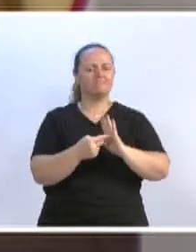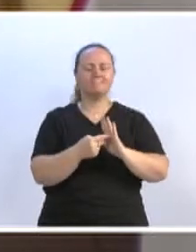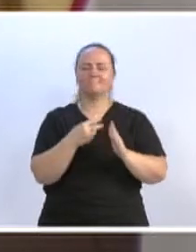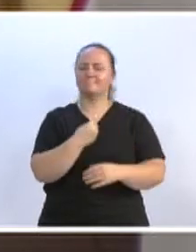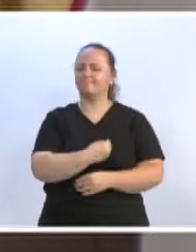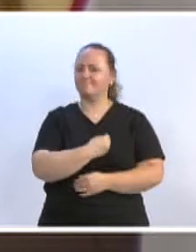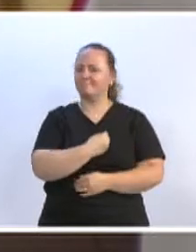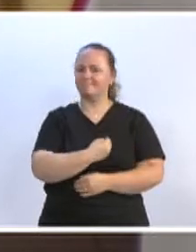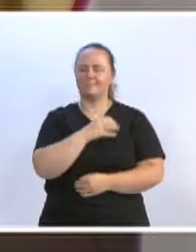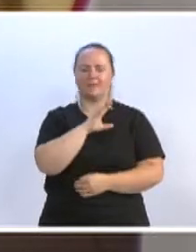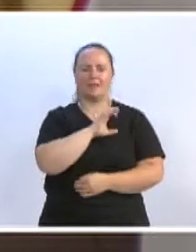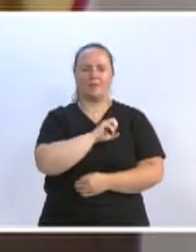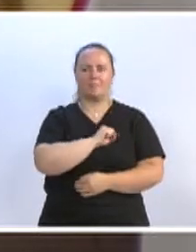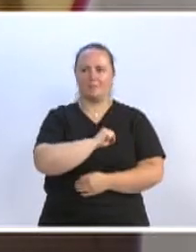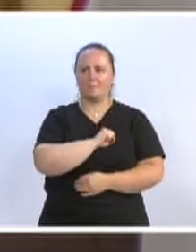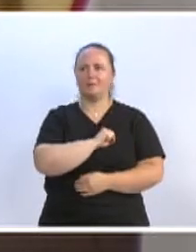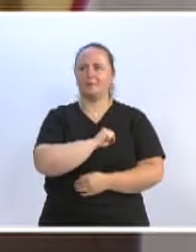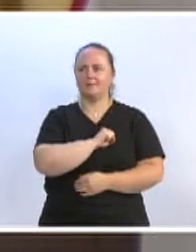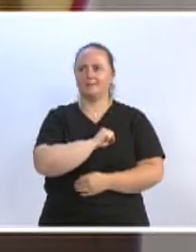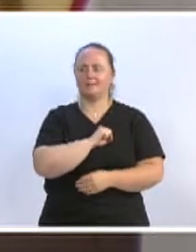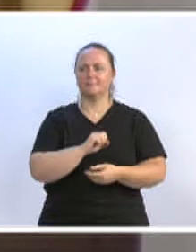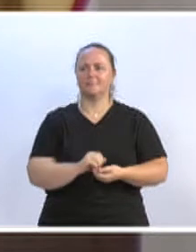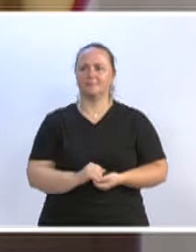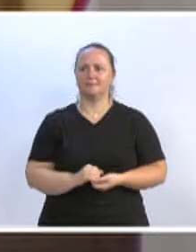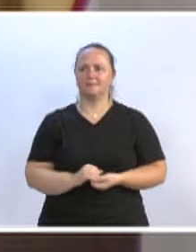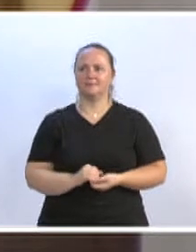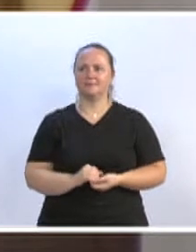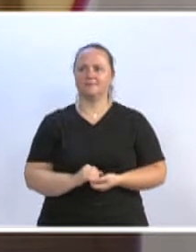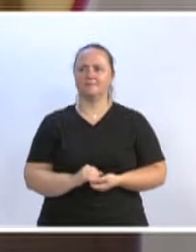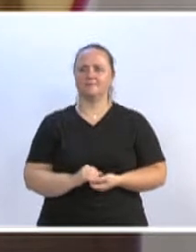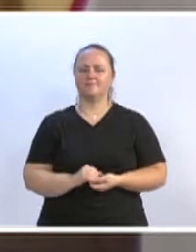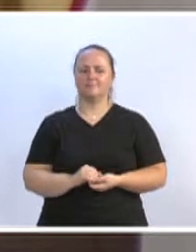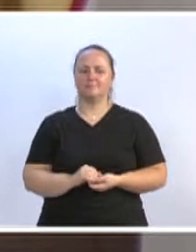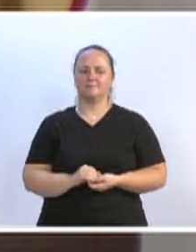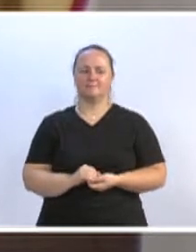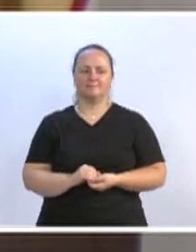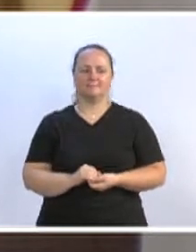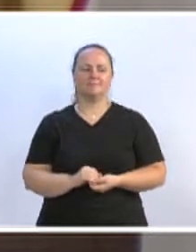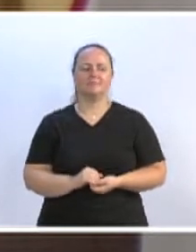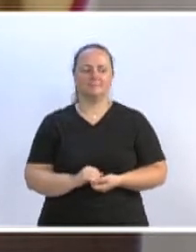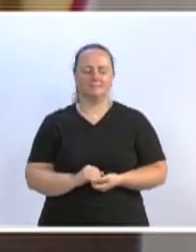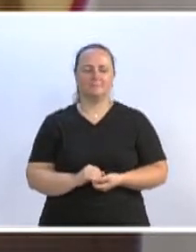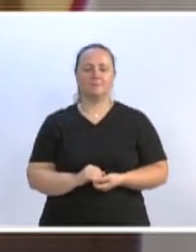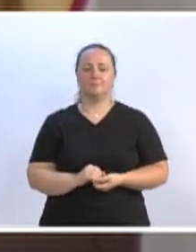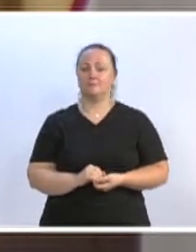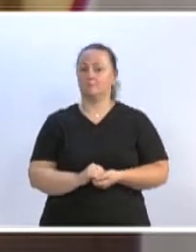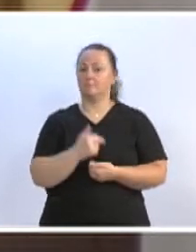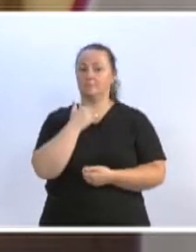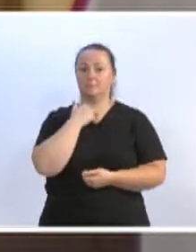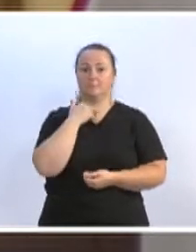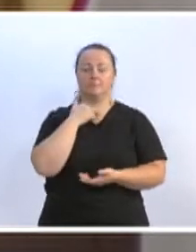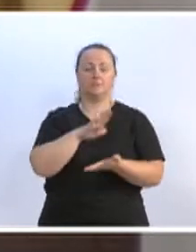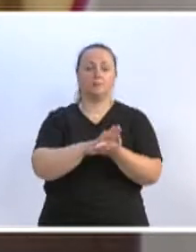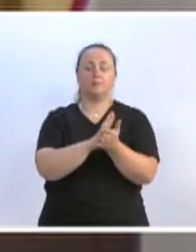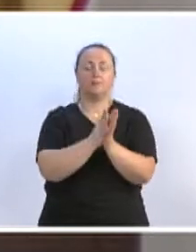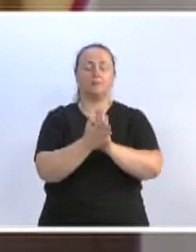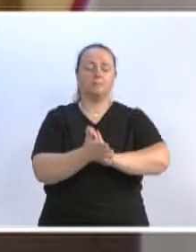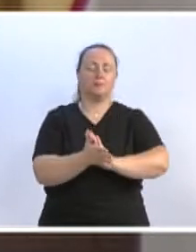o sentido da realização da pessoa humana. Não cometerás homicídio.